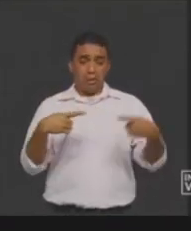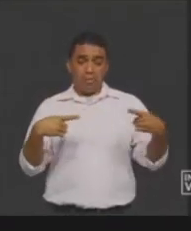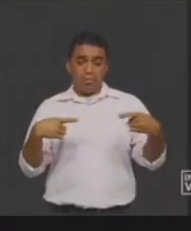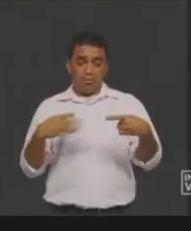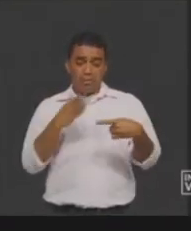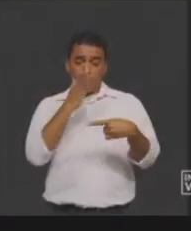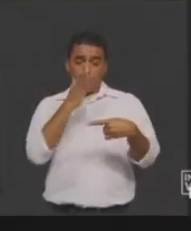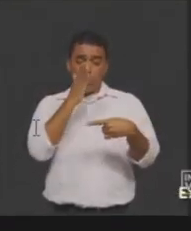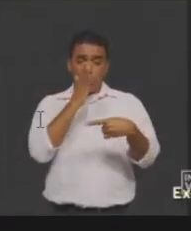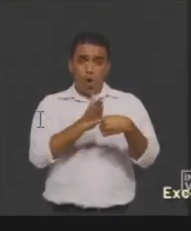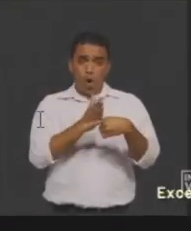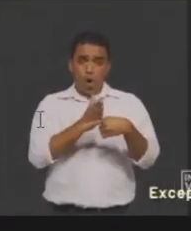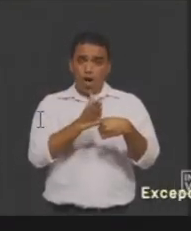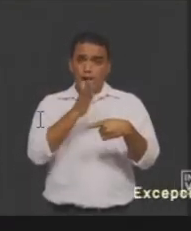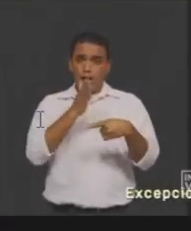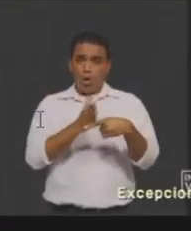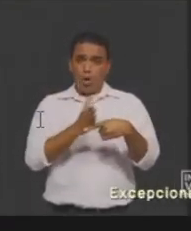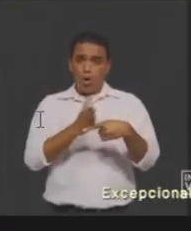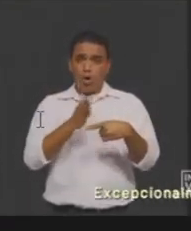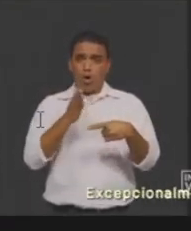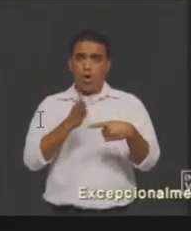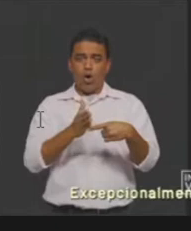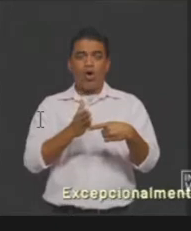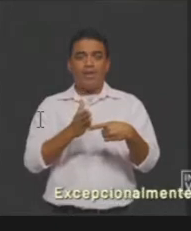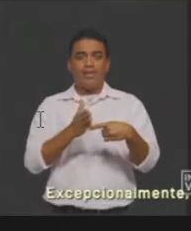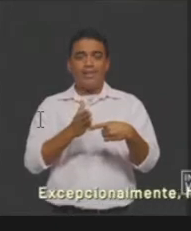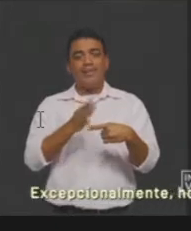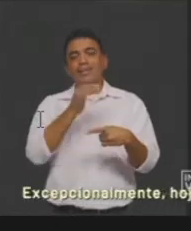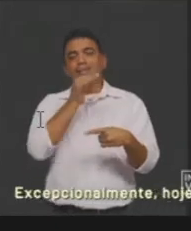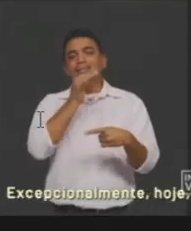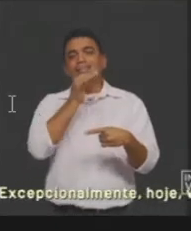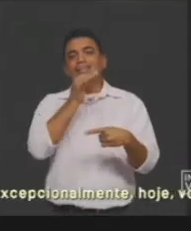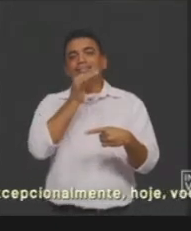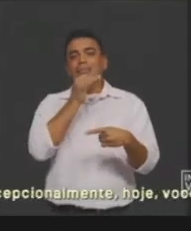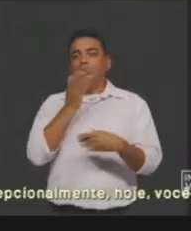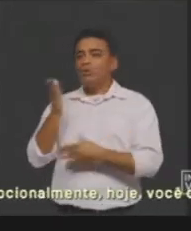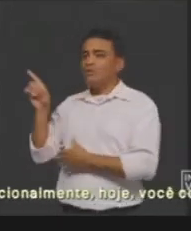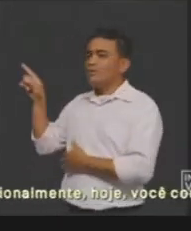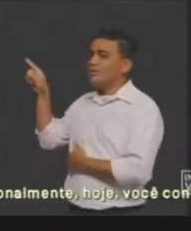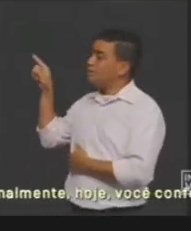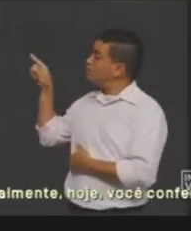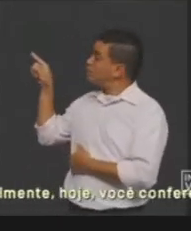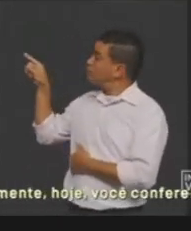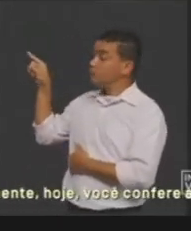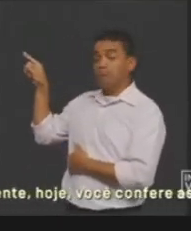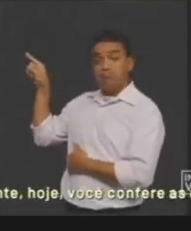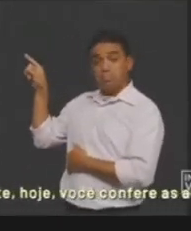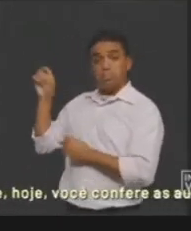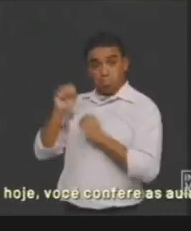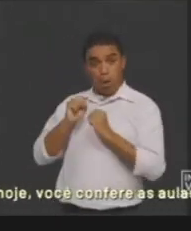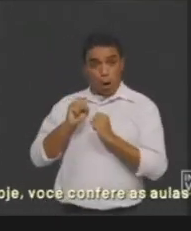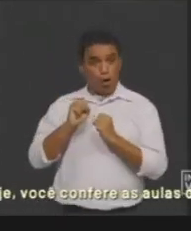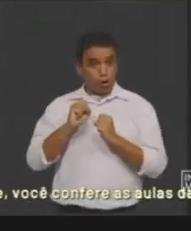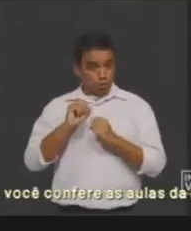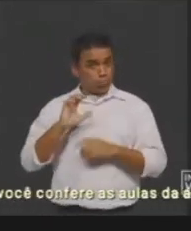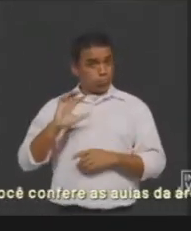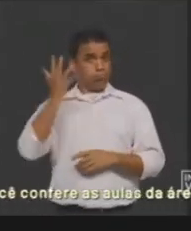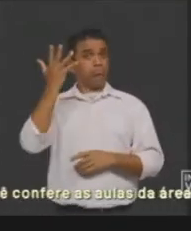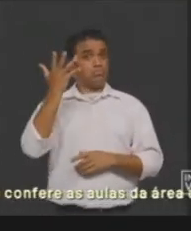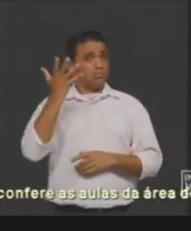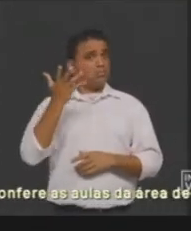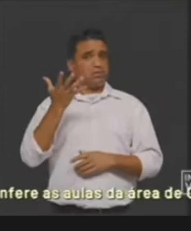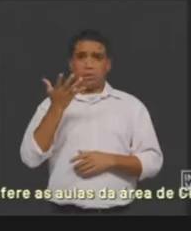é a planária. Esse processo aqui da planária, ele pode acontecer naturalmente, a planária se